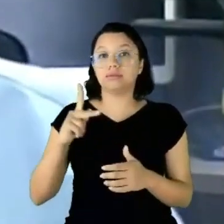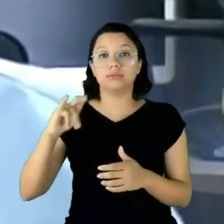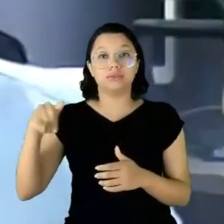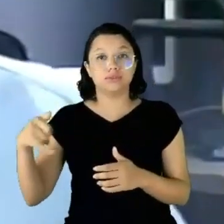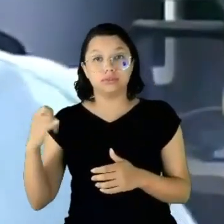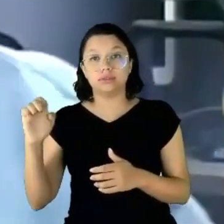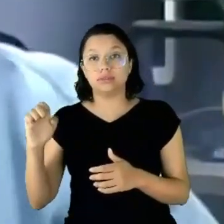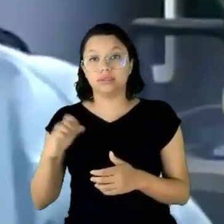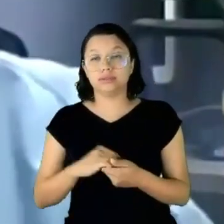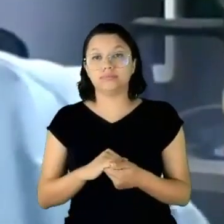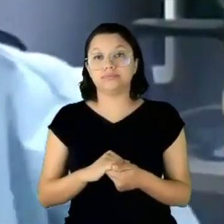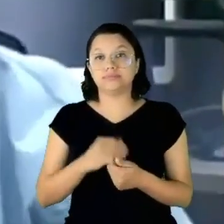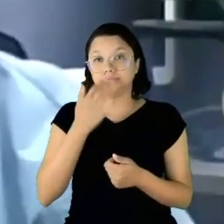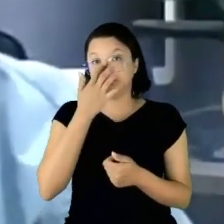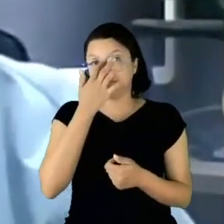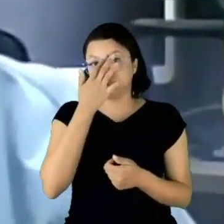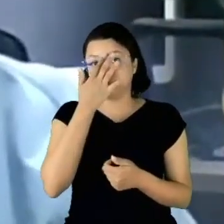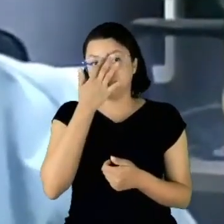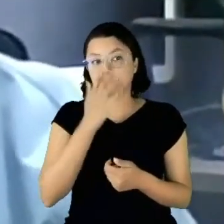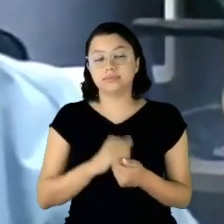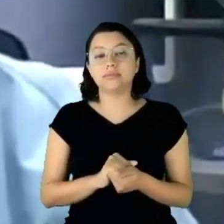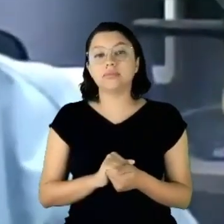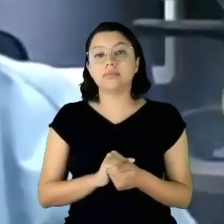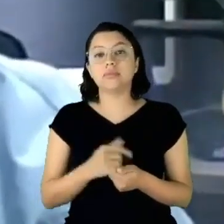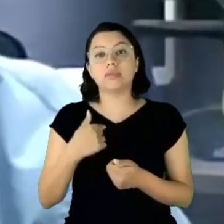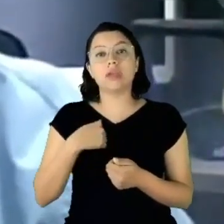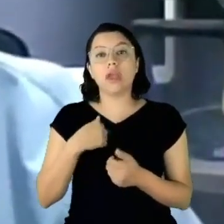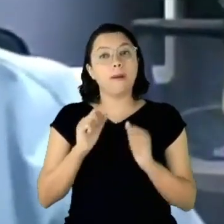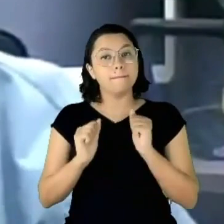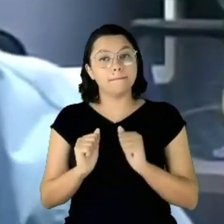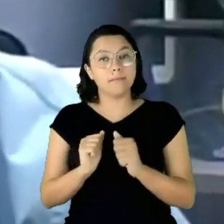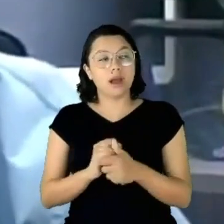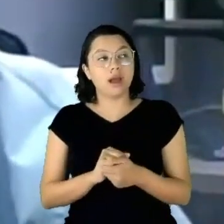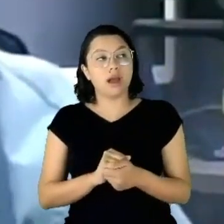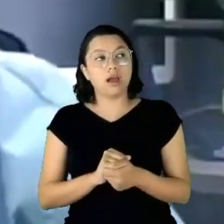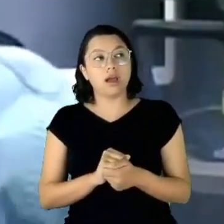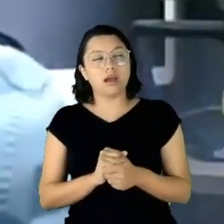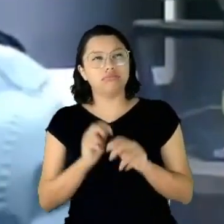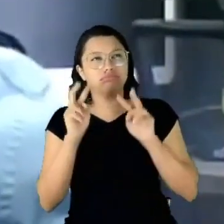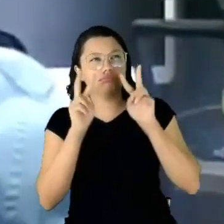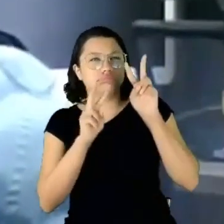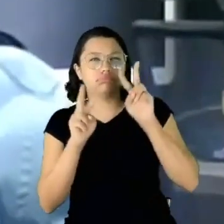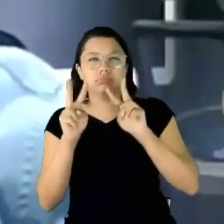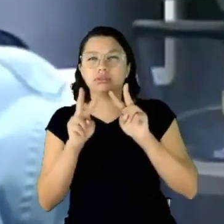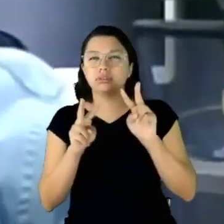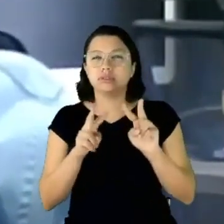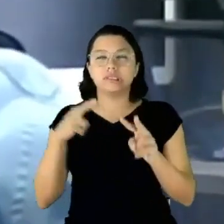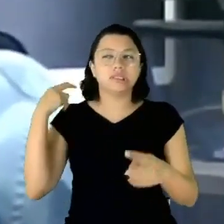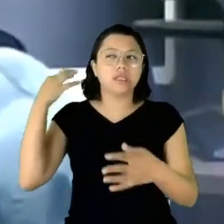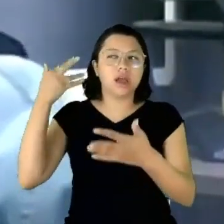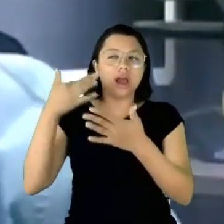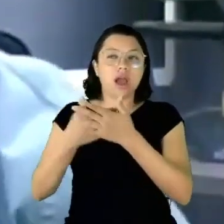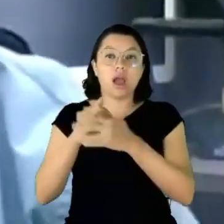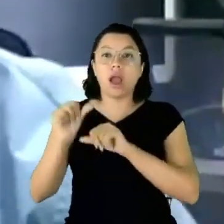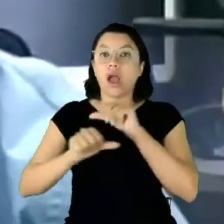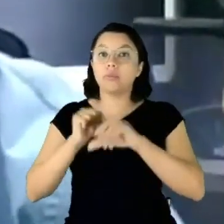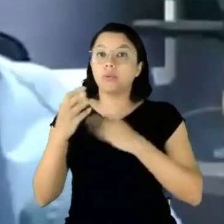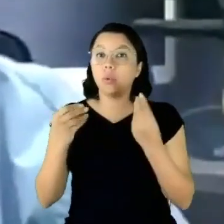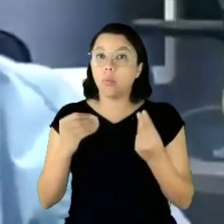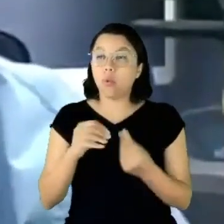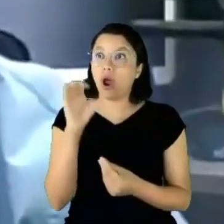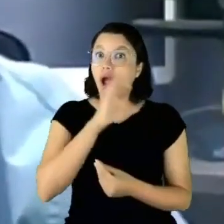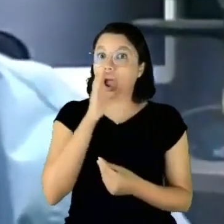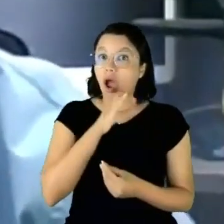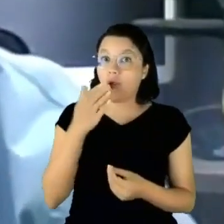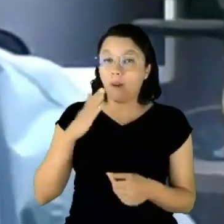PJI. E eu pude constatar que desde lá mudou muito, acelerou demais